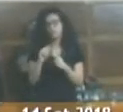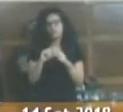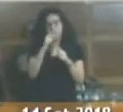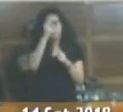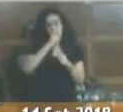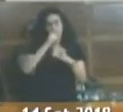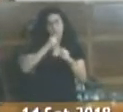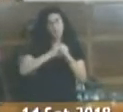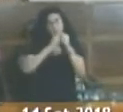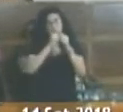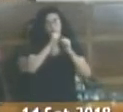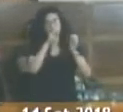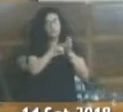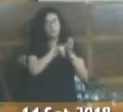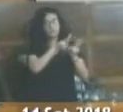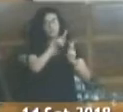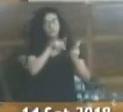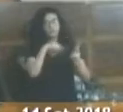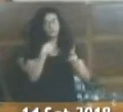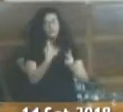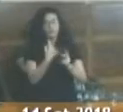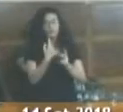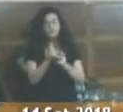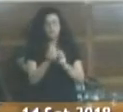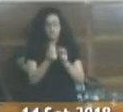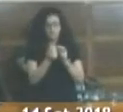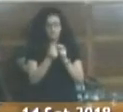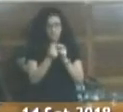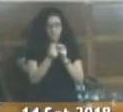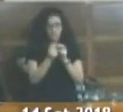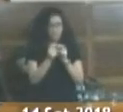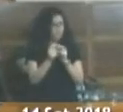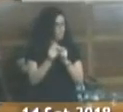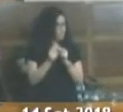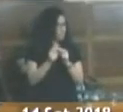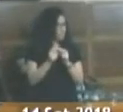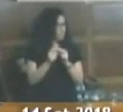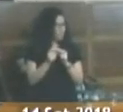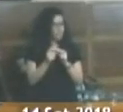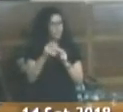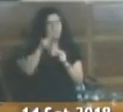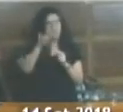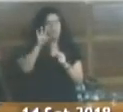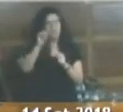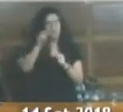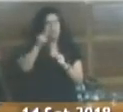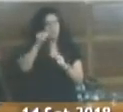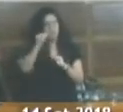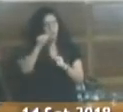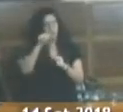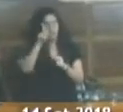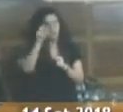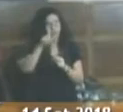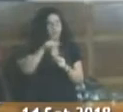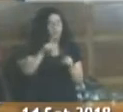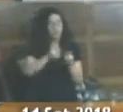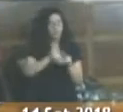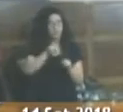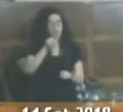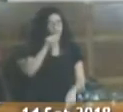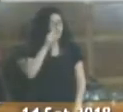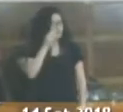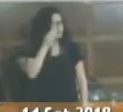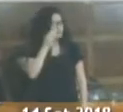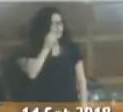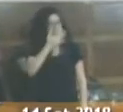poder é do povo, né, a gente não caminha muito. Assim, agradecer demais a companheira Vitória, a avó dela, todo o pessoal Badeco, a Badeca Aiada